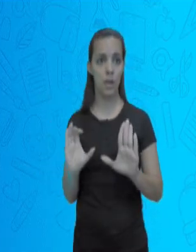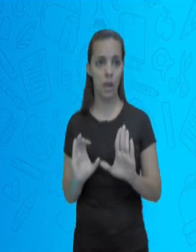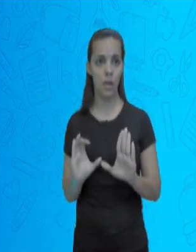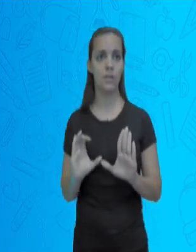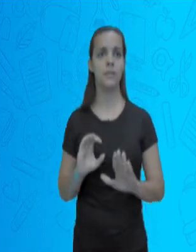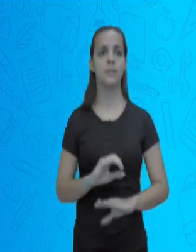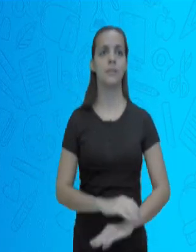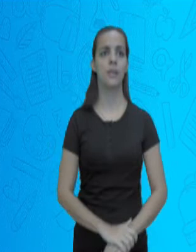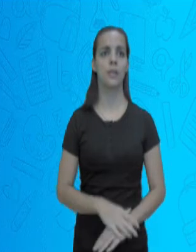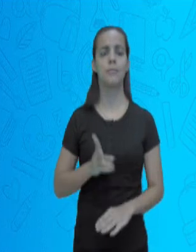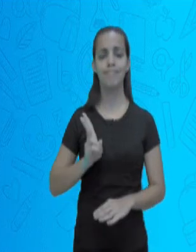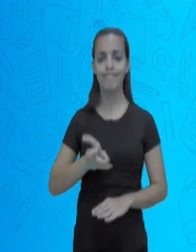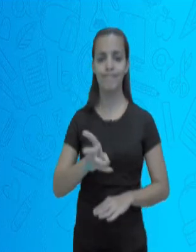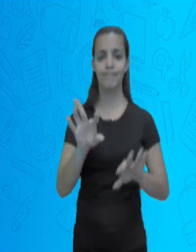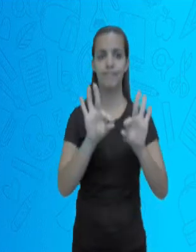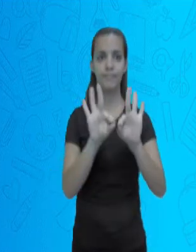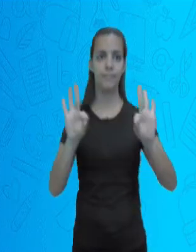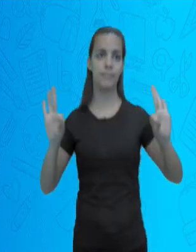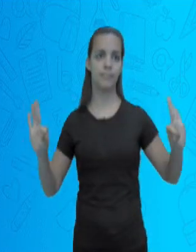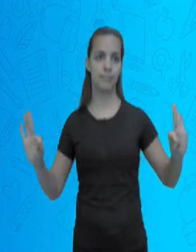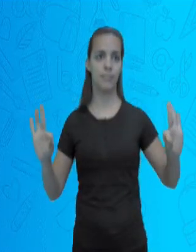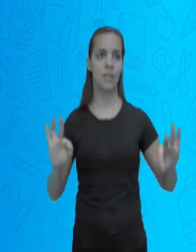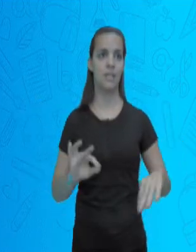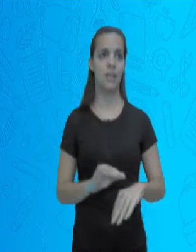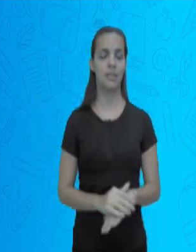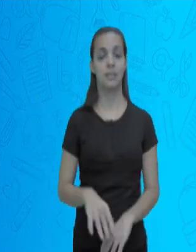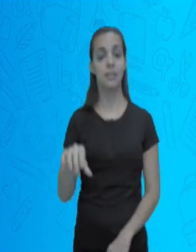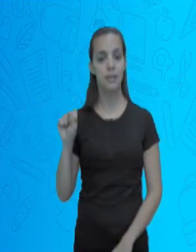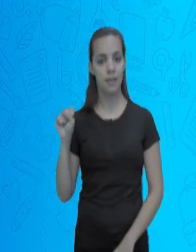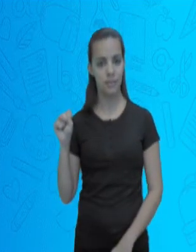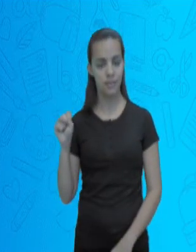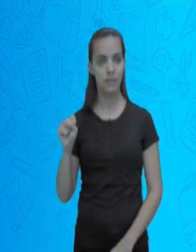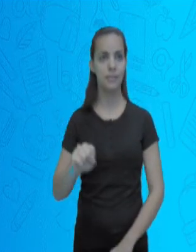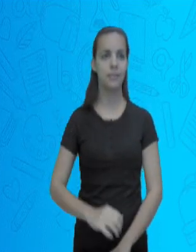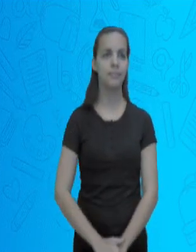na mesma reta, que é a reta S.